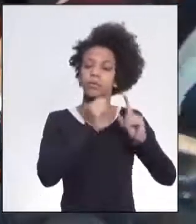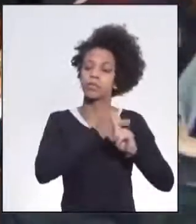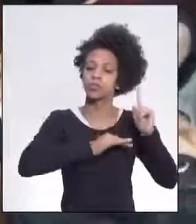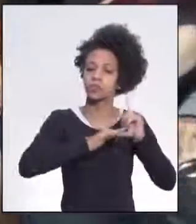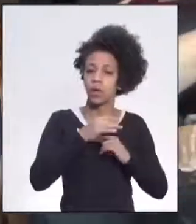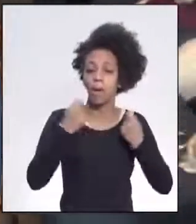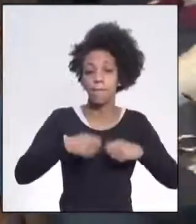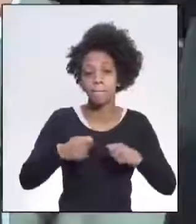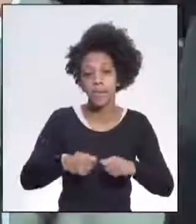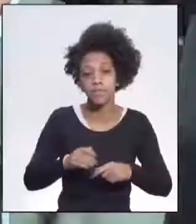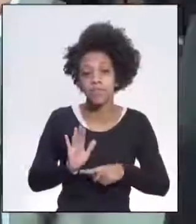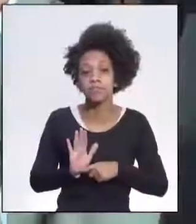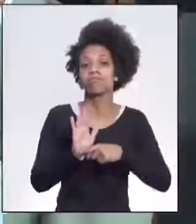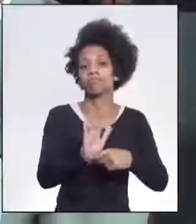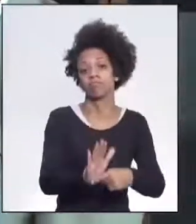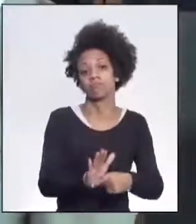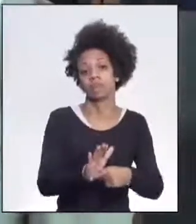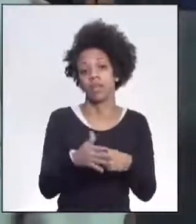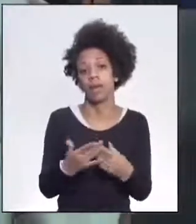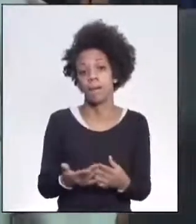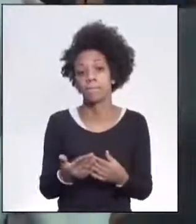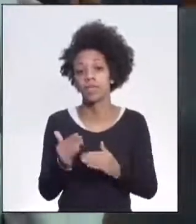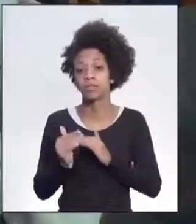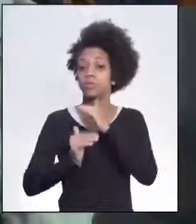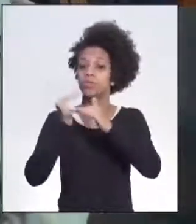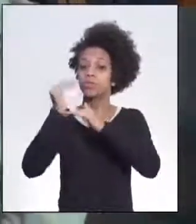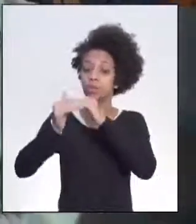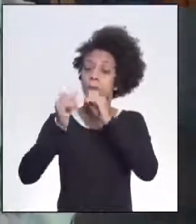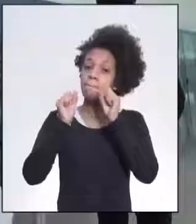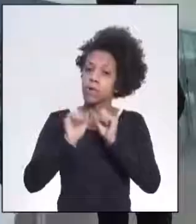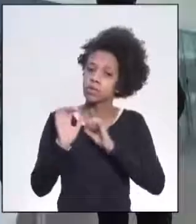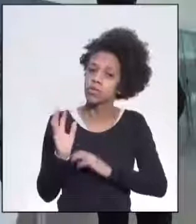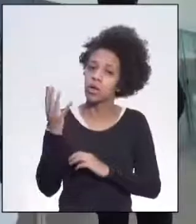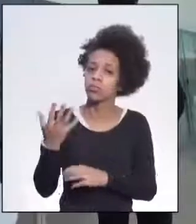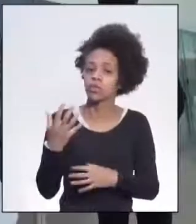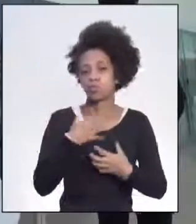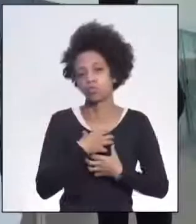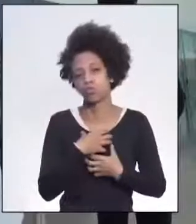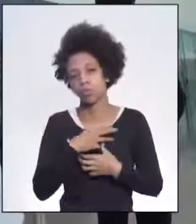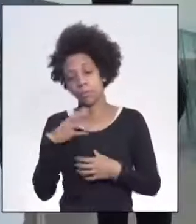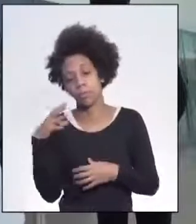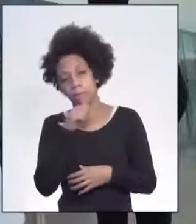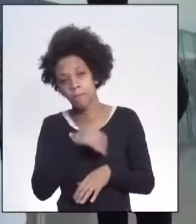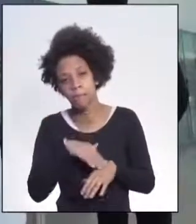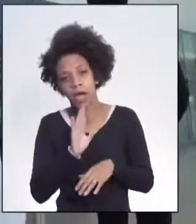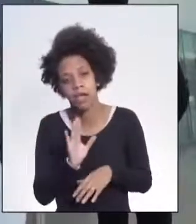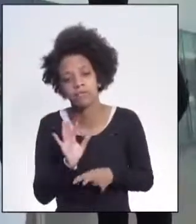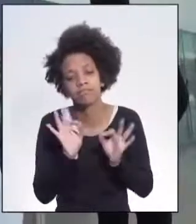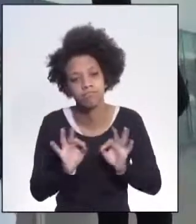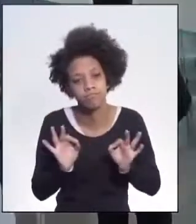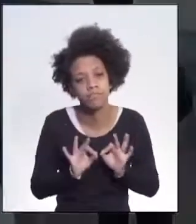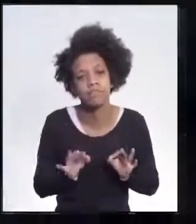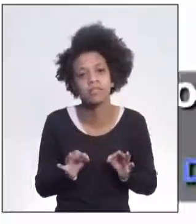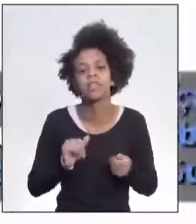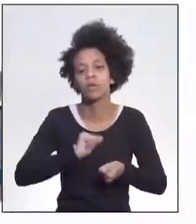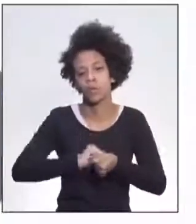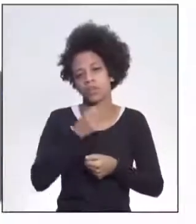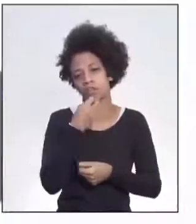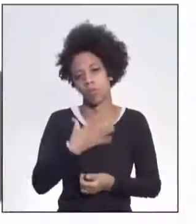precisa dessa cooperação para que o desenvolvimento possa acontecer de uma maneira mais rápida, mais eficaz e com melhor